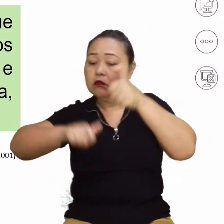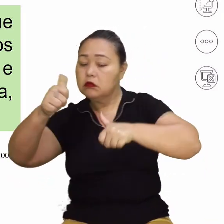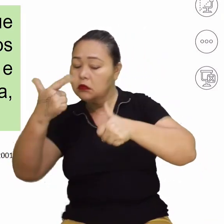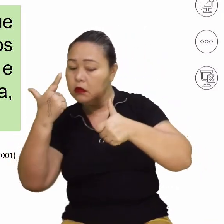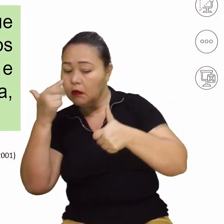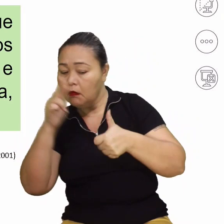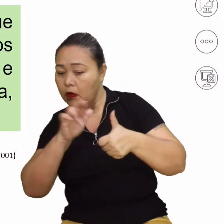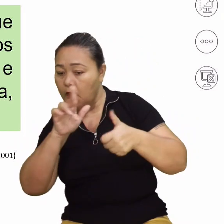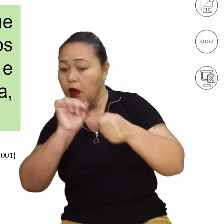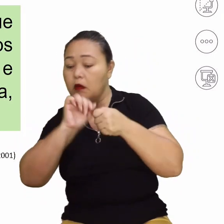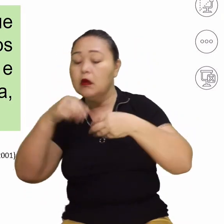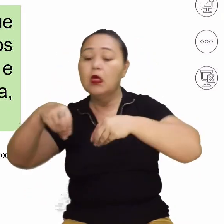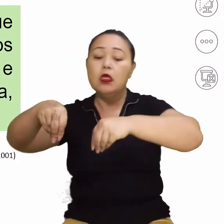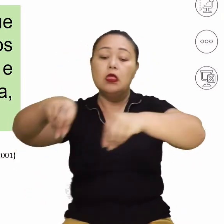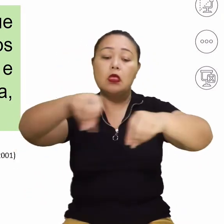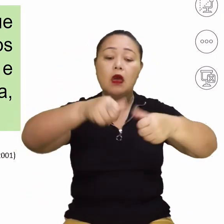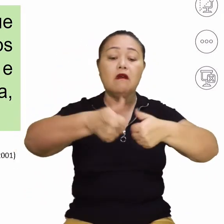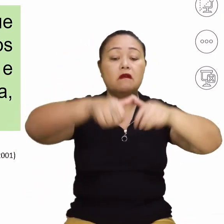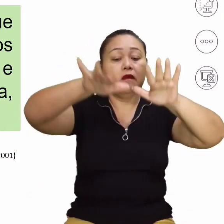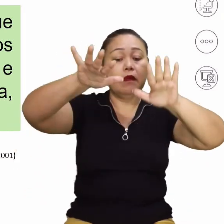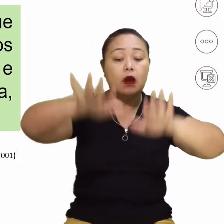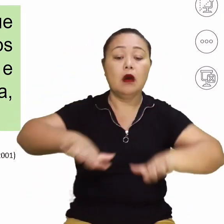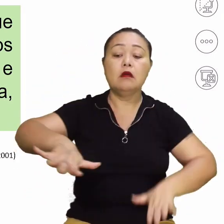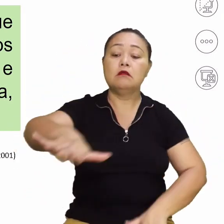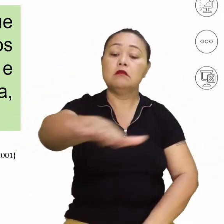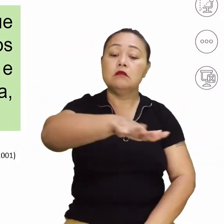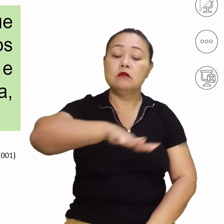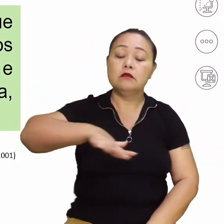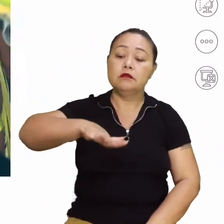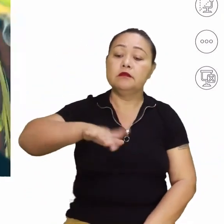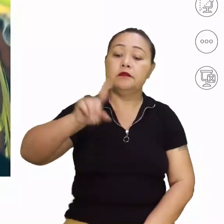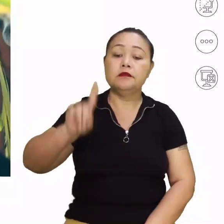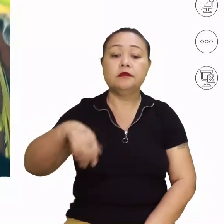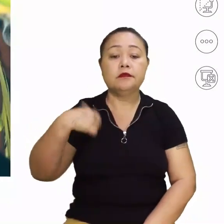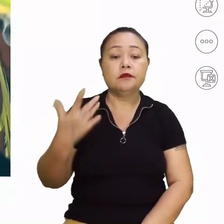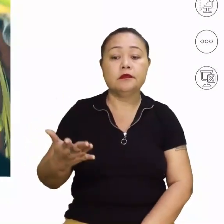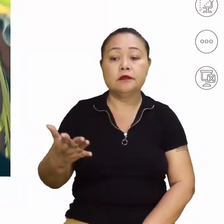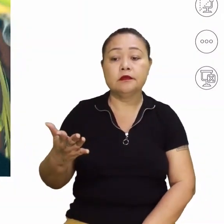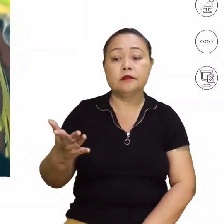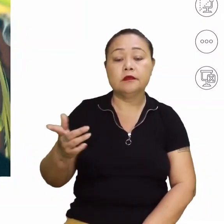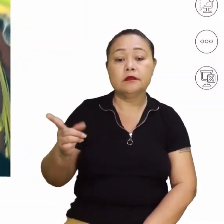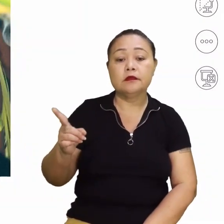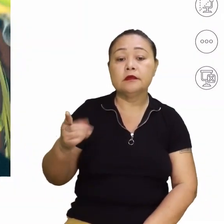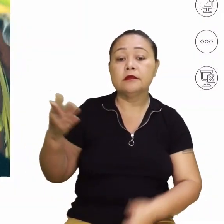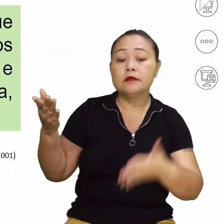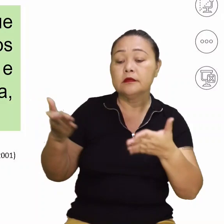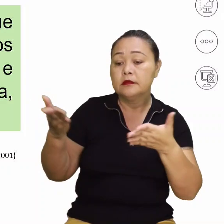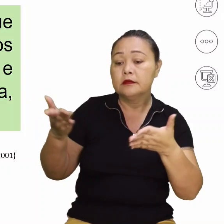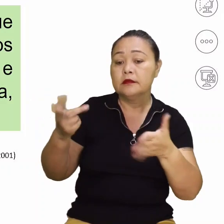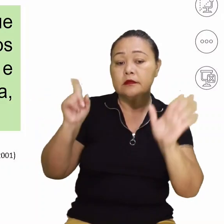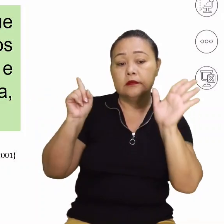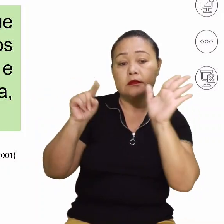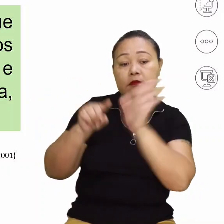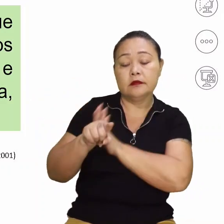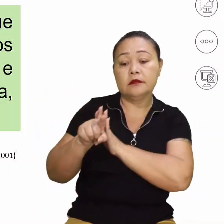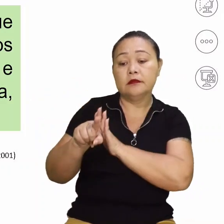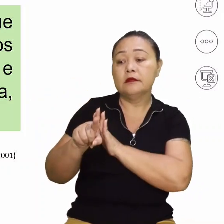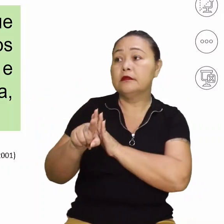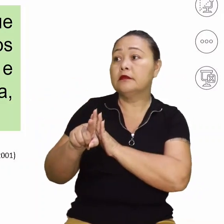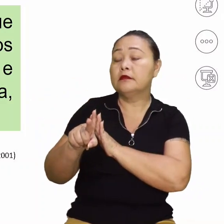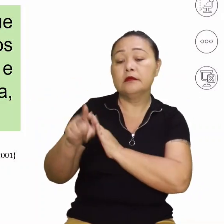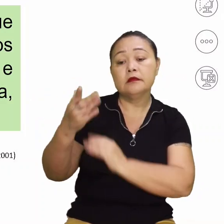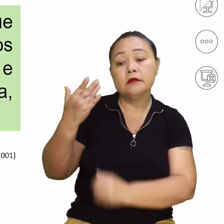de terra que vieram a se instalar na sua área bem agora eu pergunto para vocês